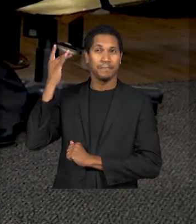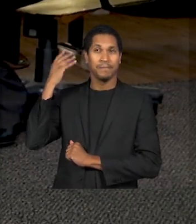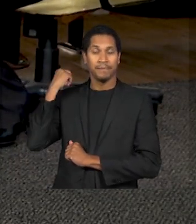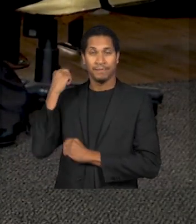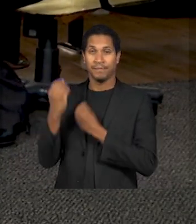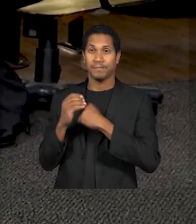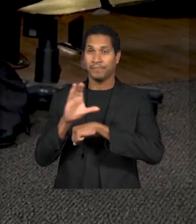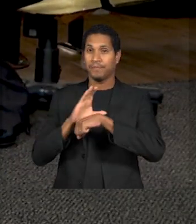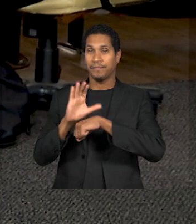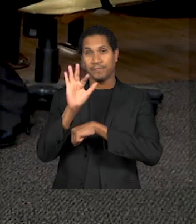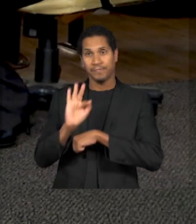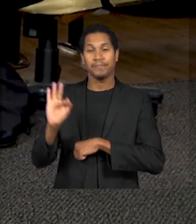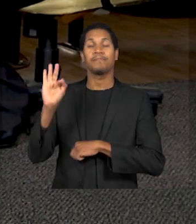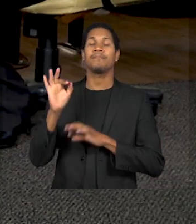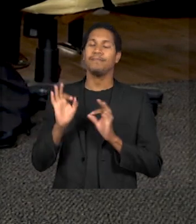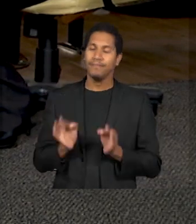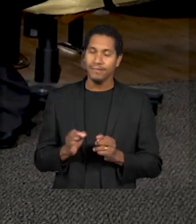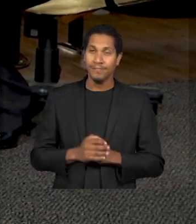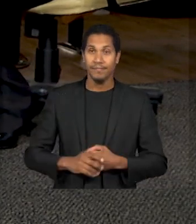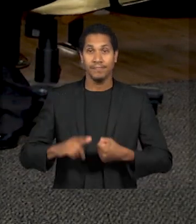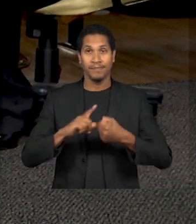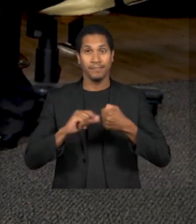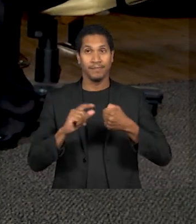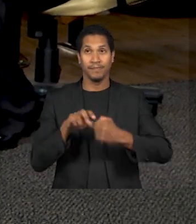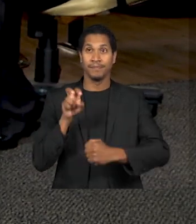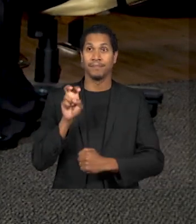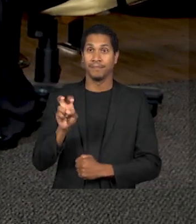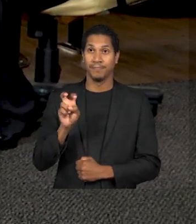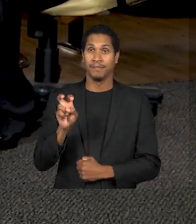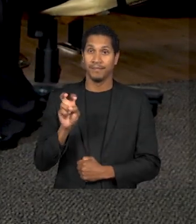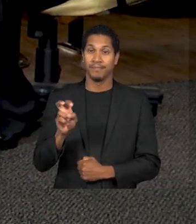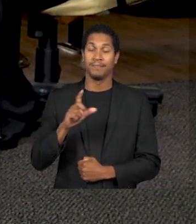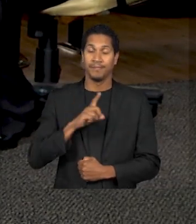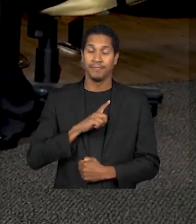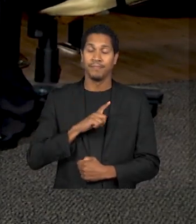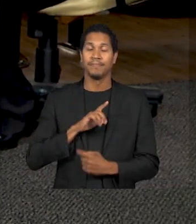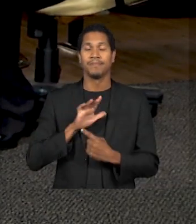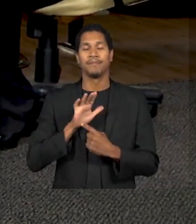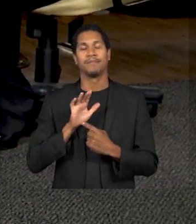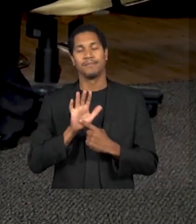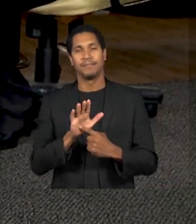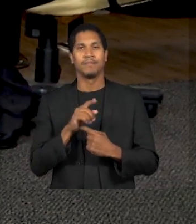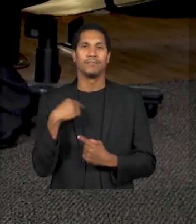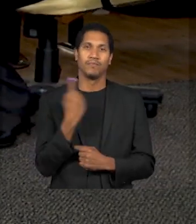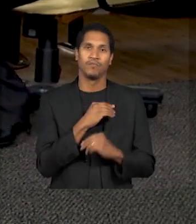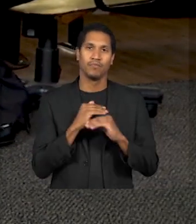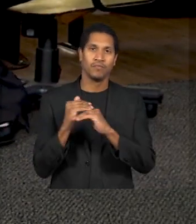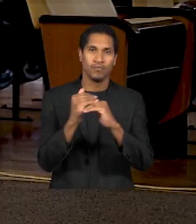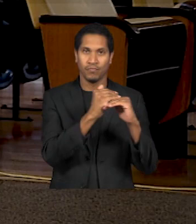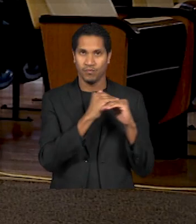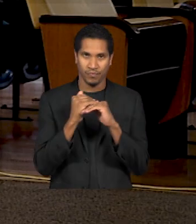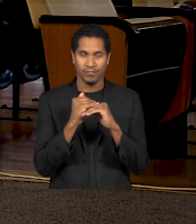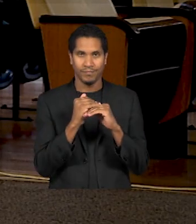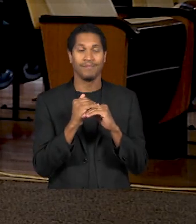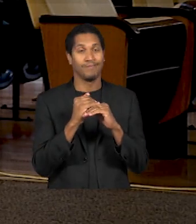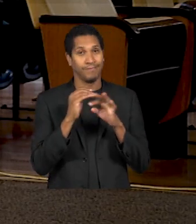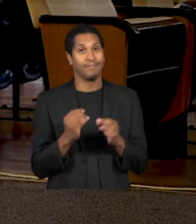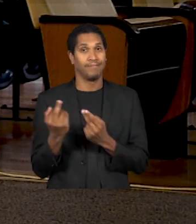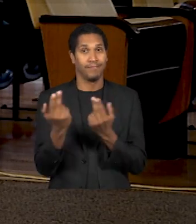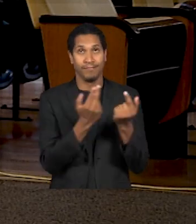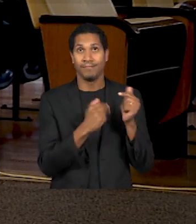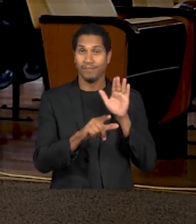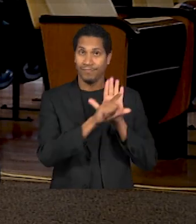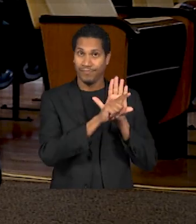Constituição Federal. O artigo 5º da Constituição Federal fala que todos somos iguais perante a lei. E